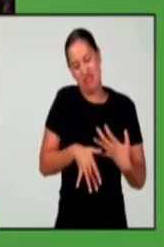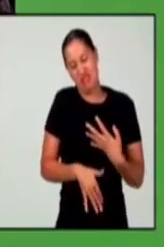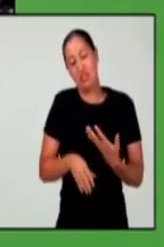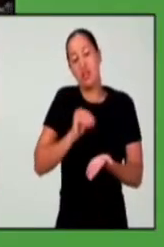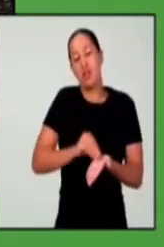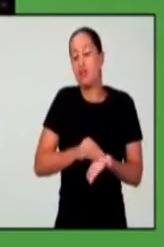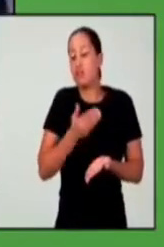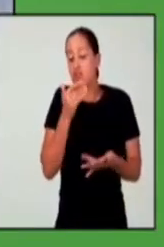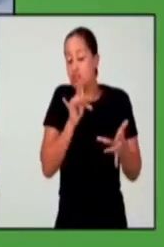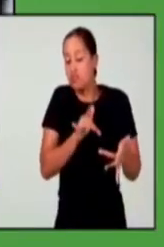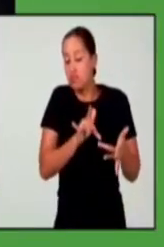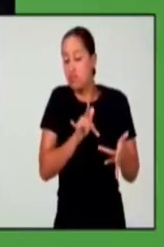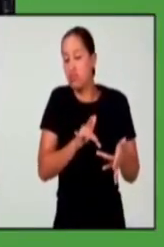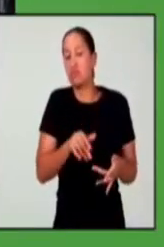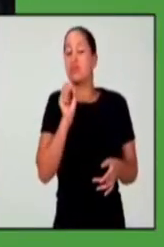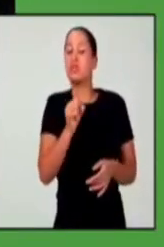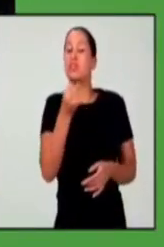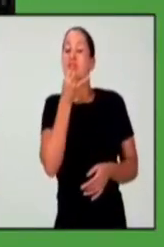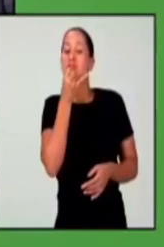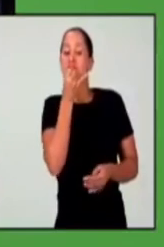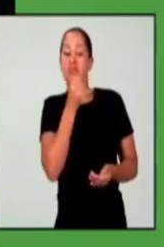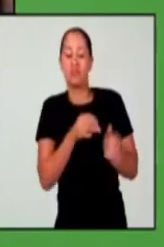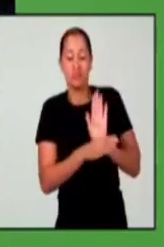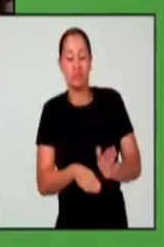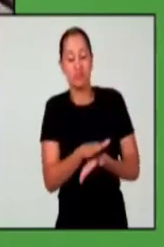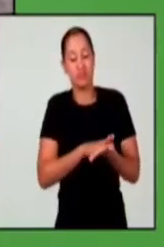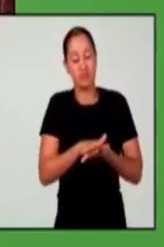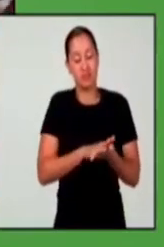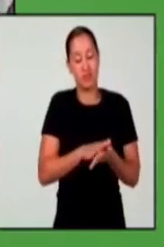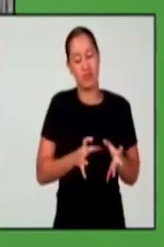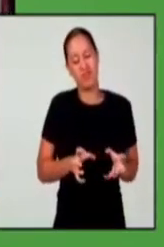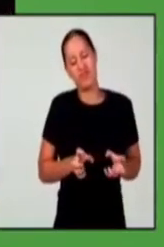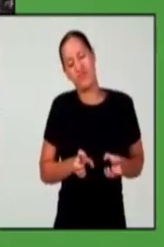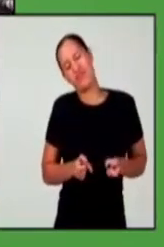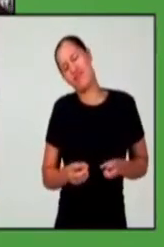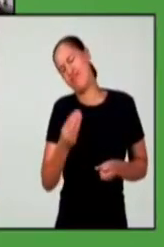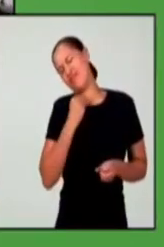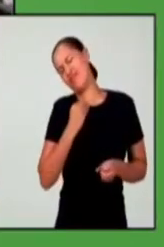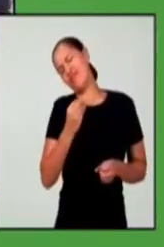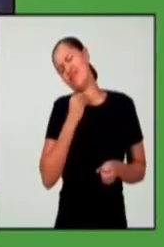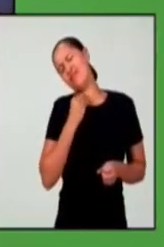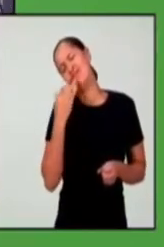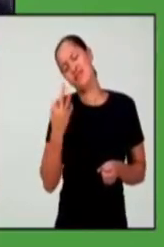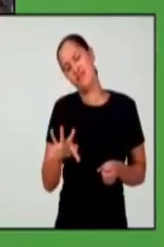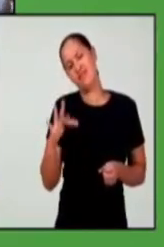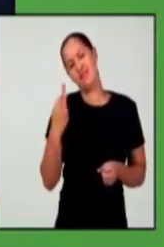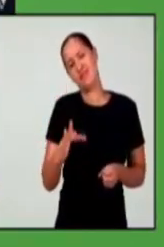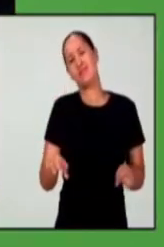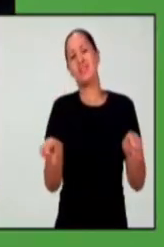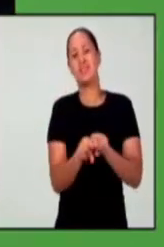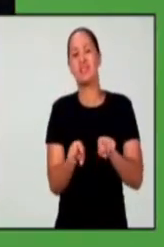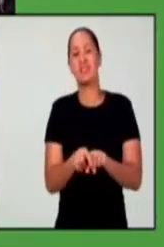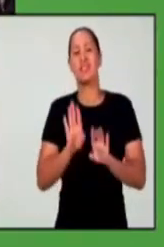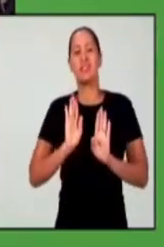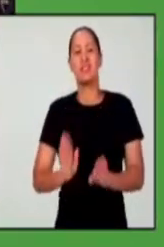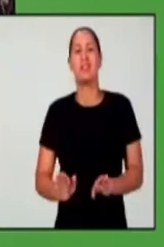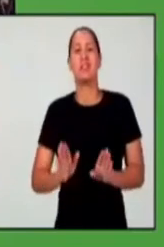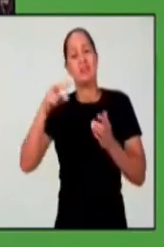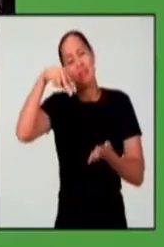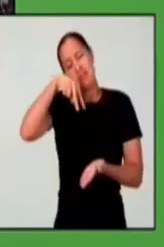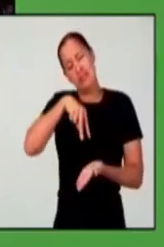deixam de receber nutrientes. Sem nutrientes, os músculos ficam fracos e doloridos.